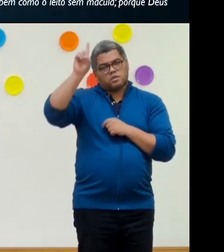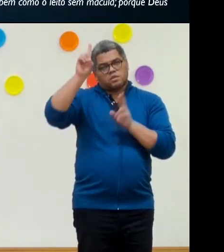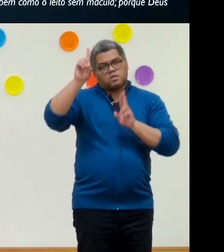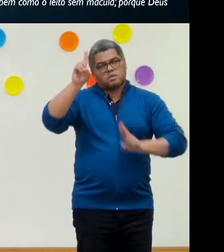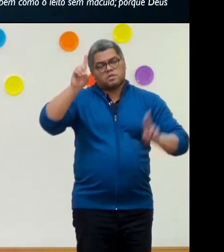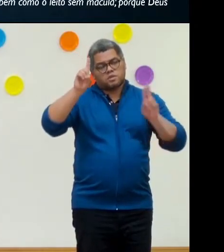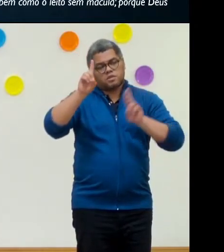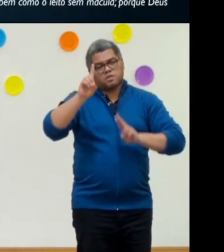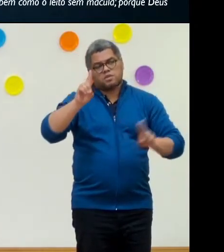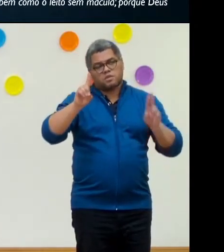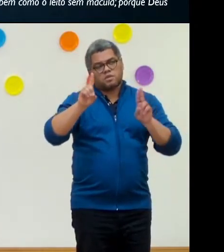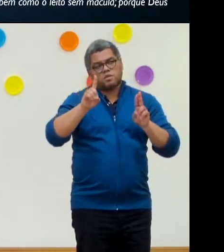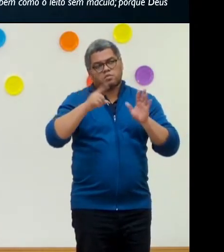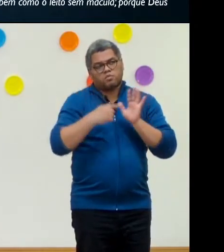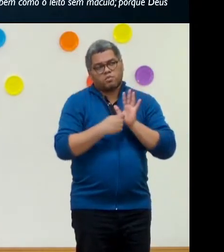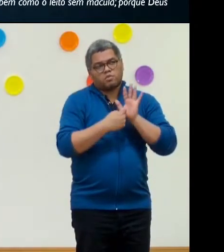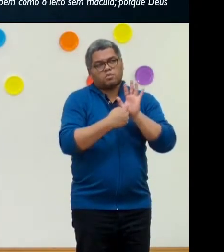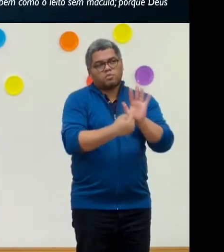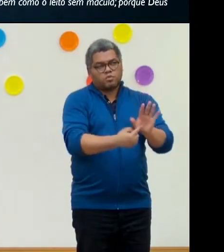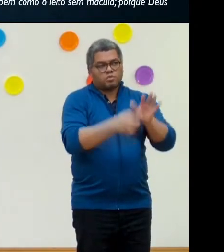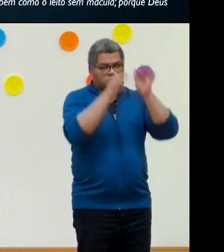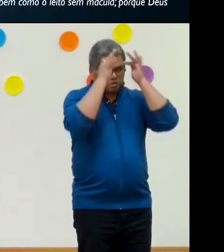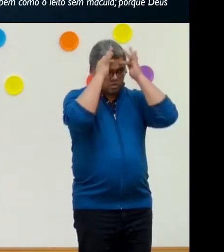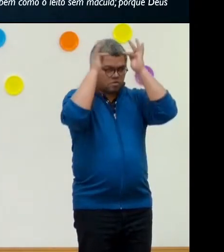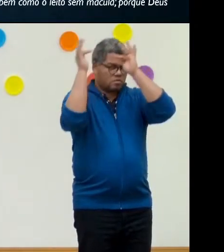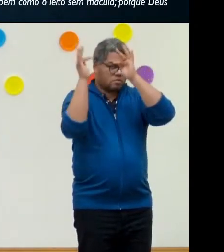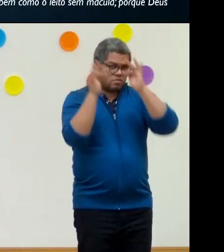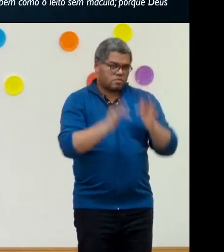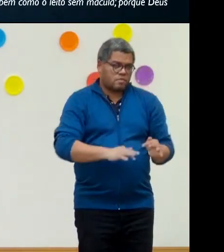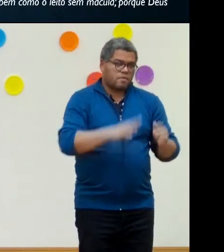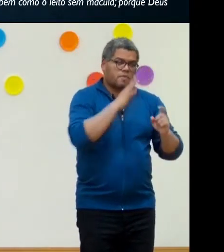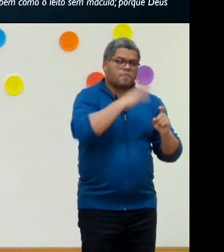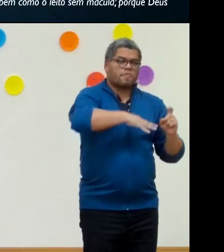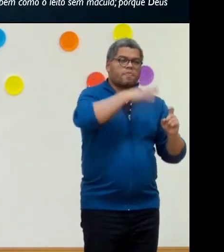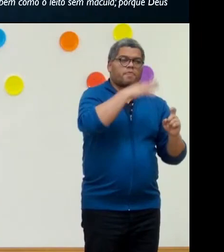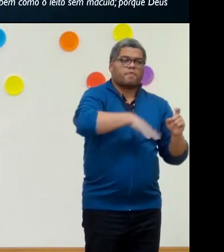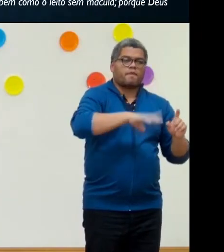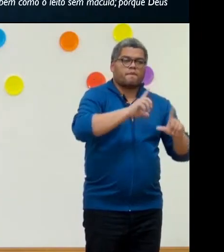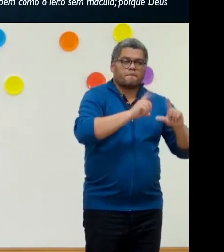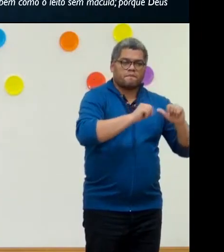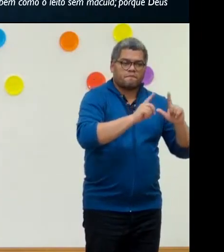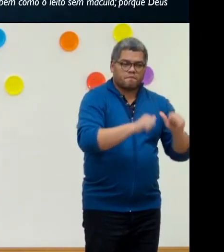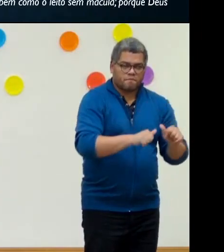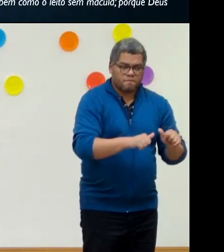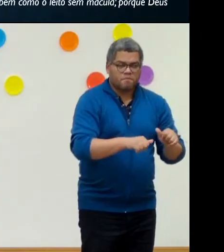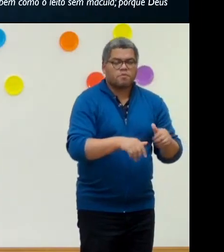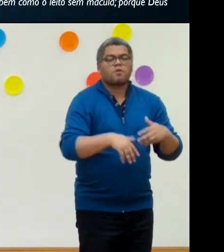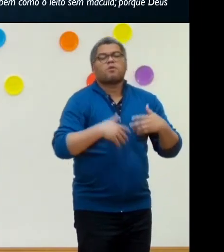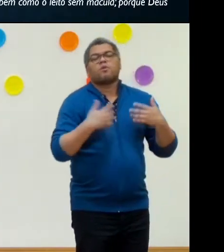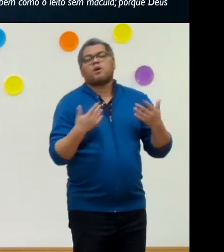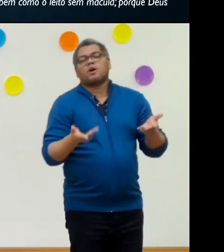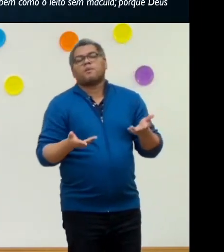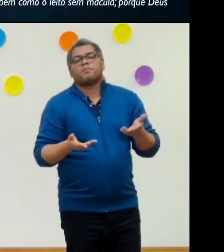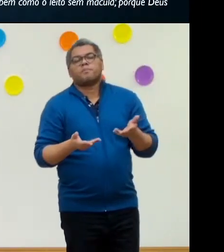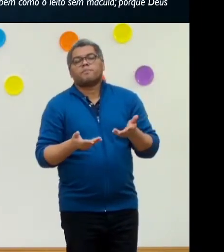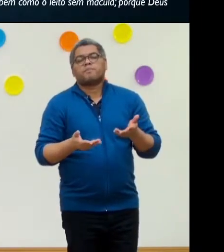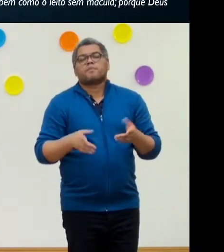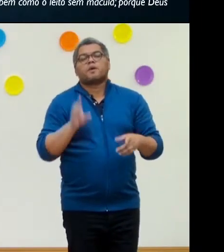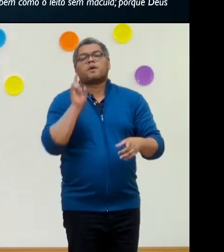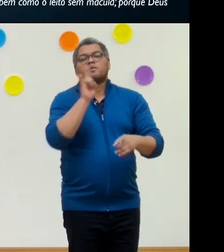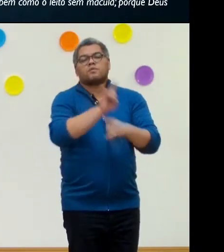para a infidelidade do seu povo e a idolatria, ou seja, Israel seguindo outros deuses, qual é?